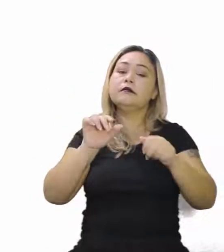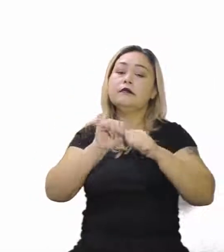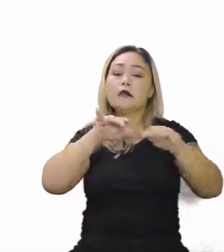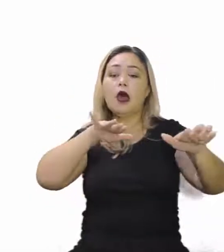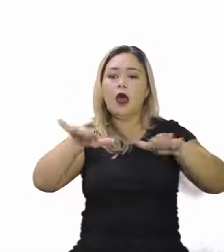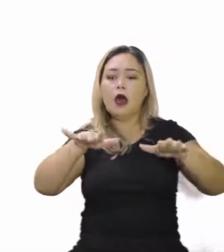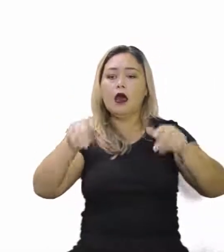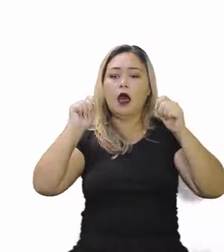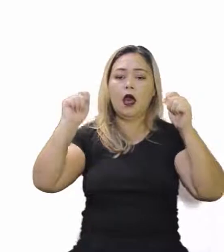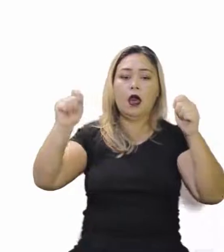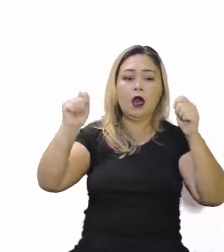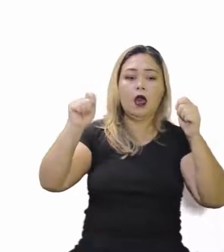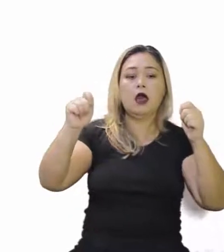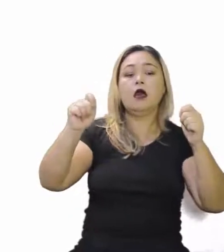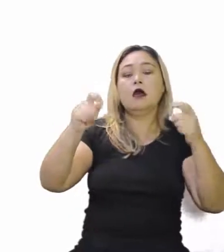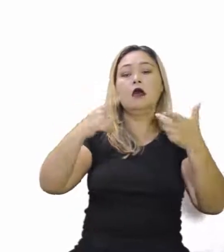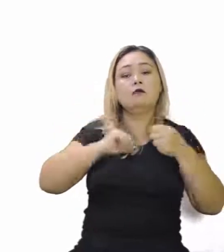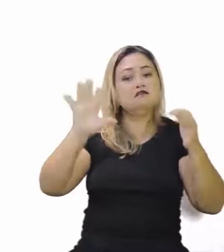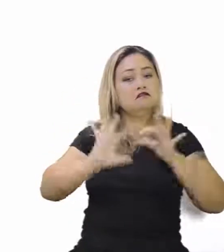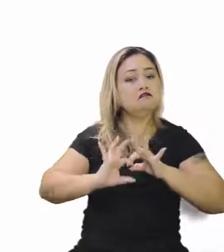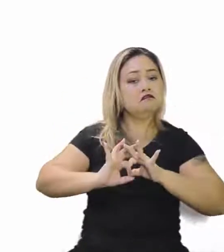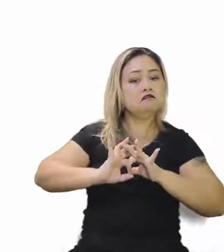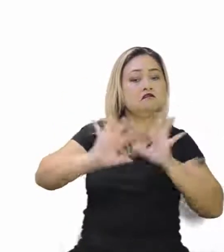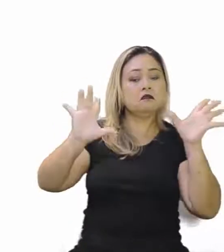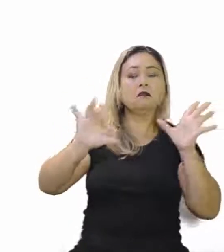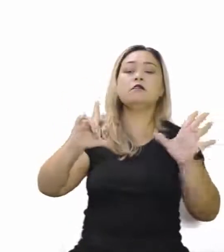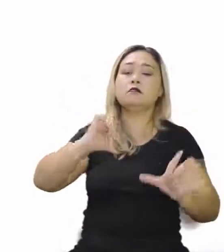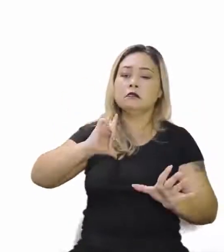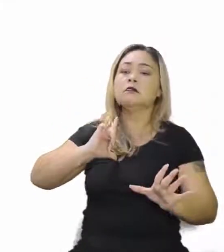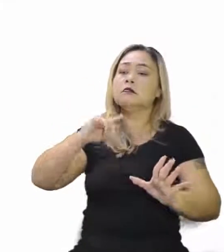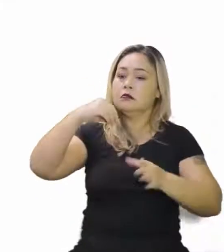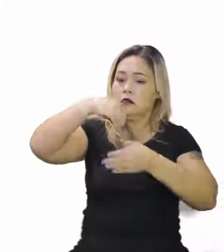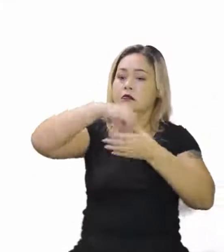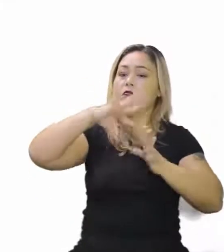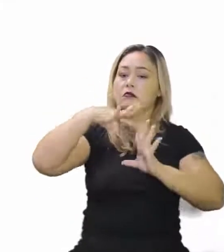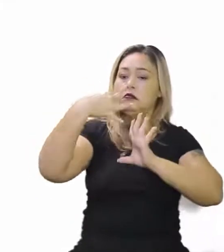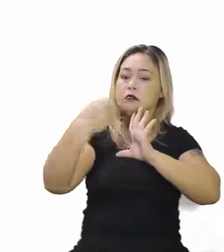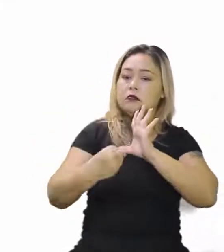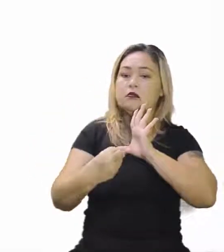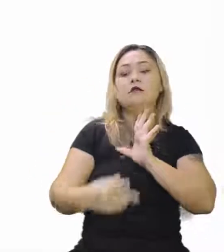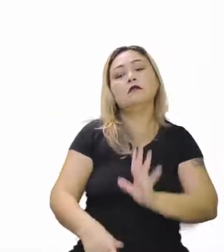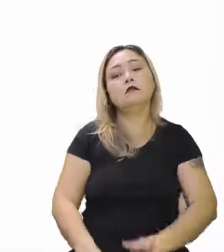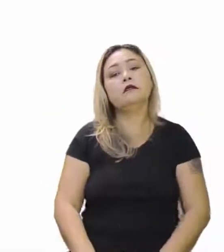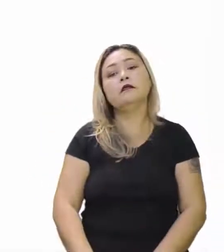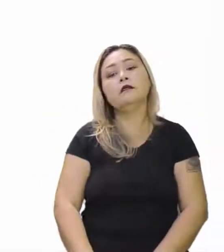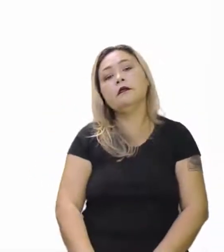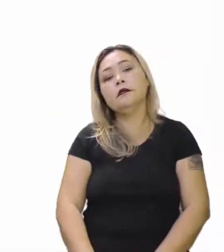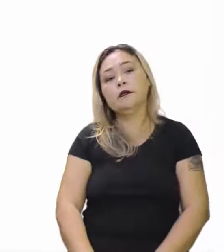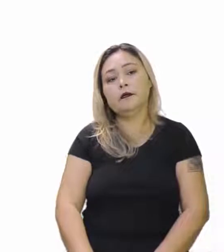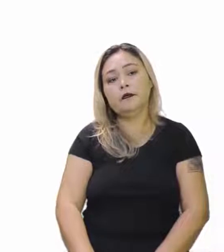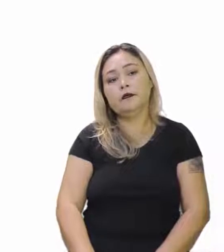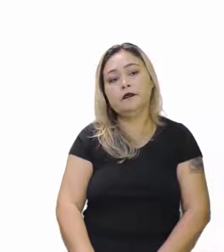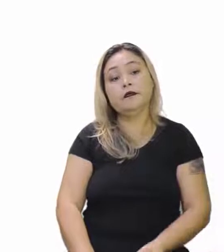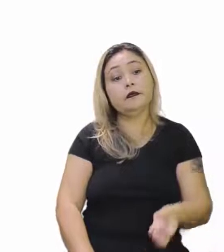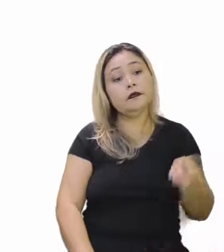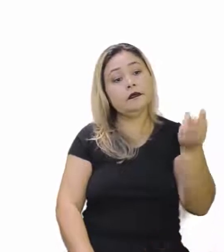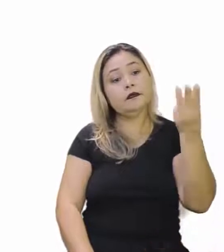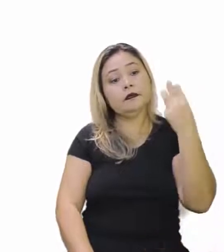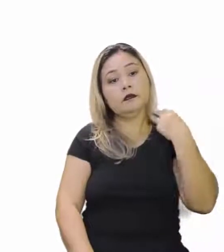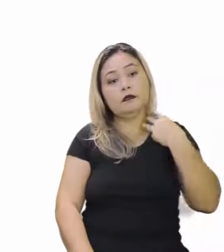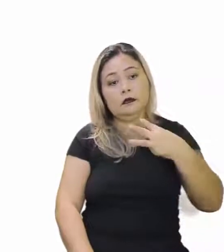movimentos nativistas e emancipacionistas que ocorriam na Amazônia.